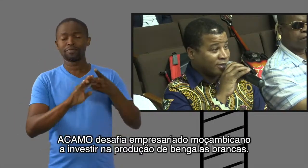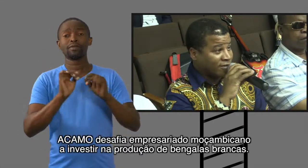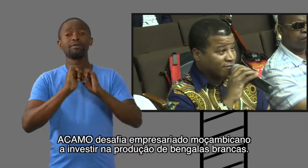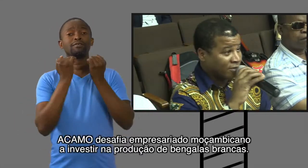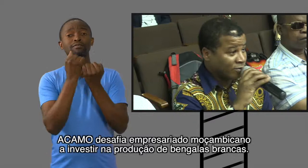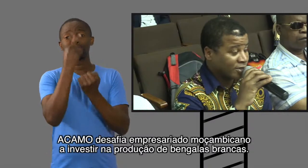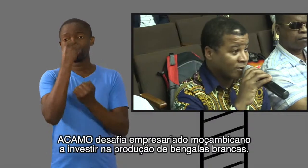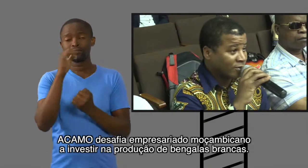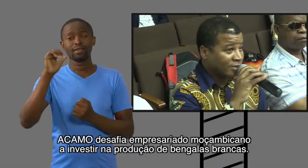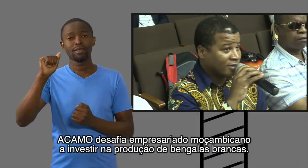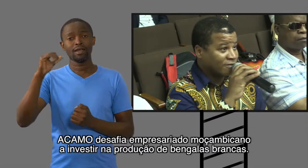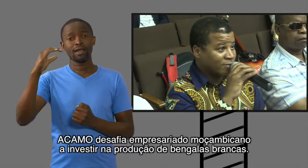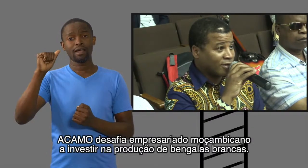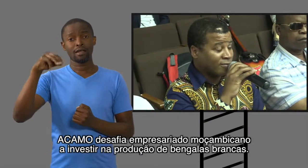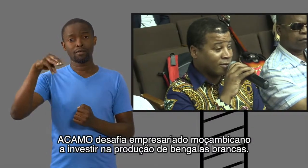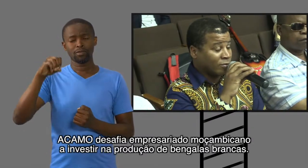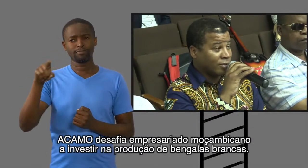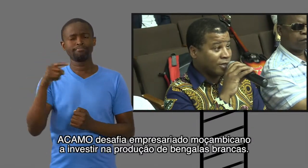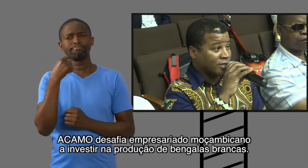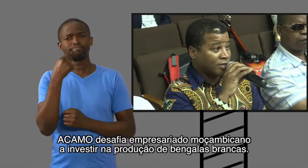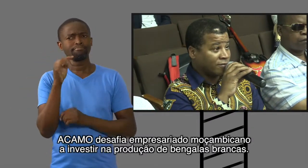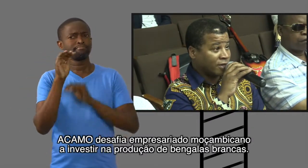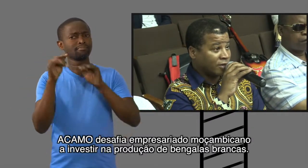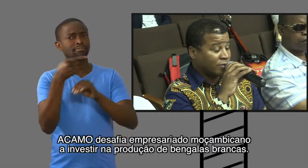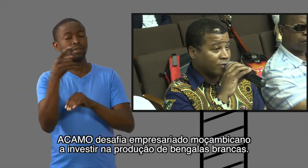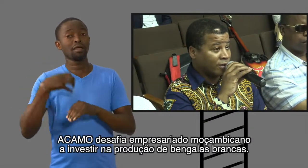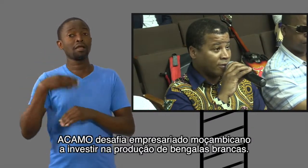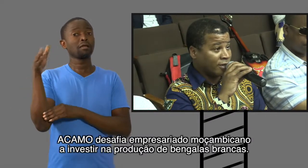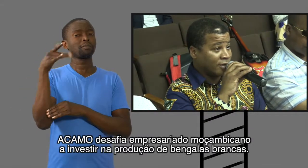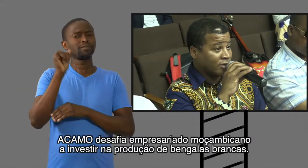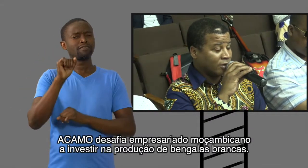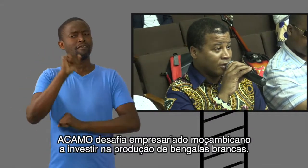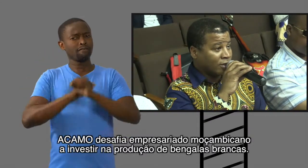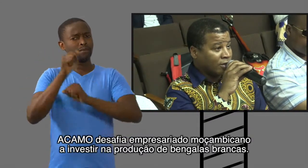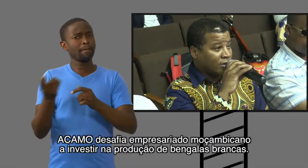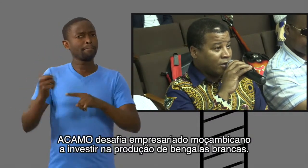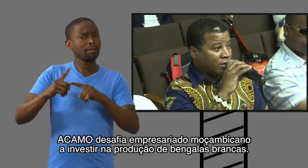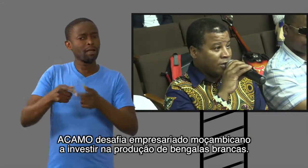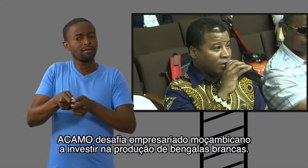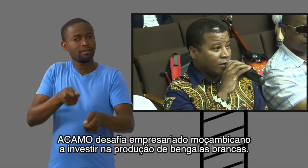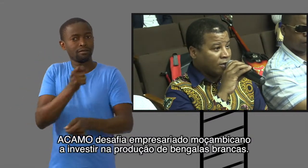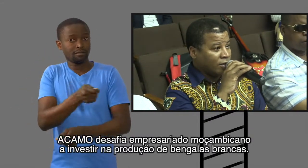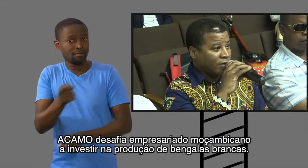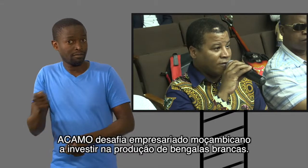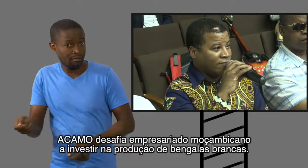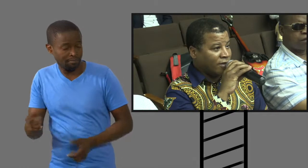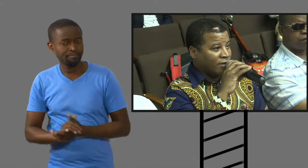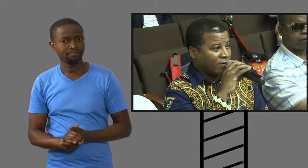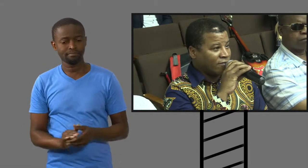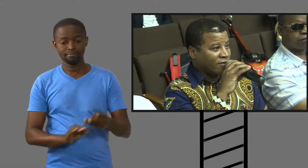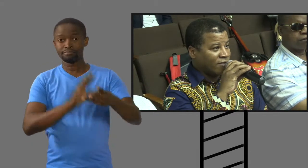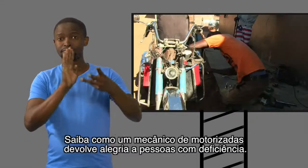A CAMU desafia o empresariado moçambicano a investir na produção de bengalas brancas.